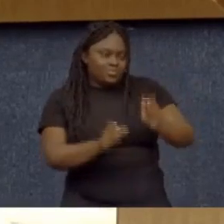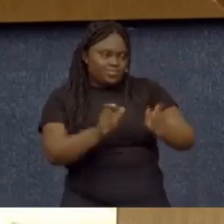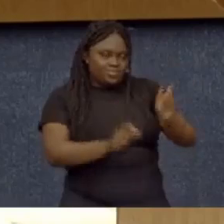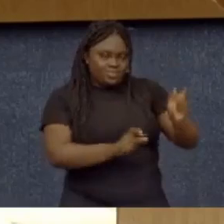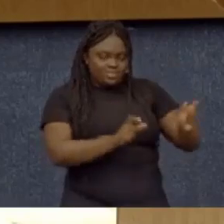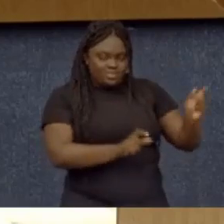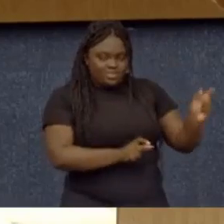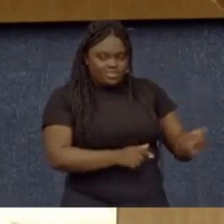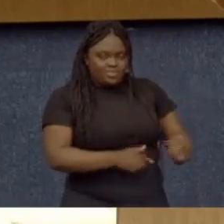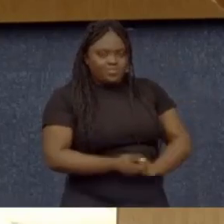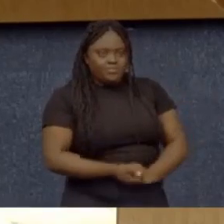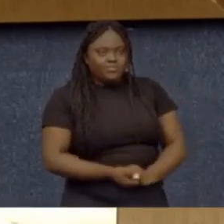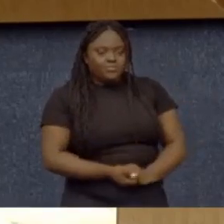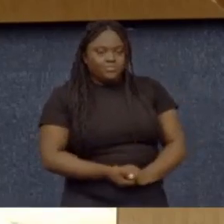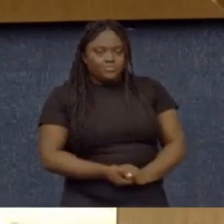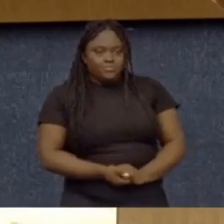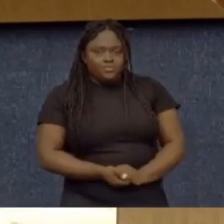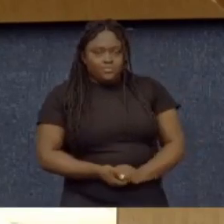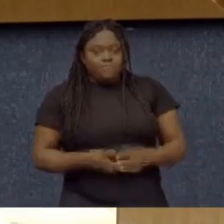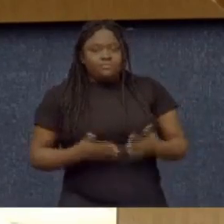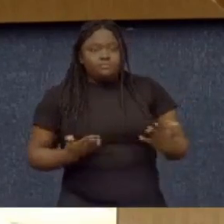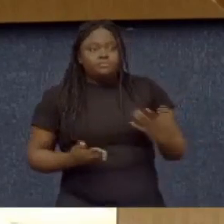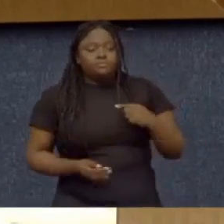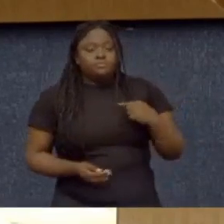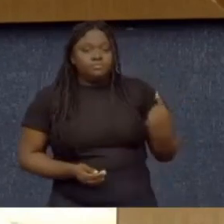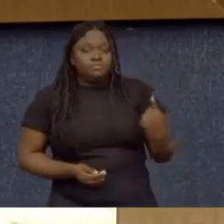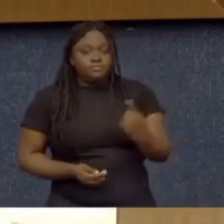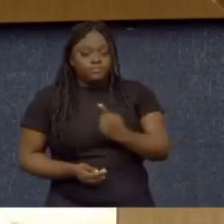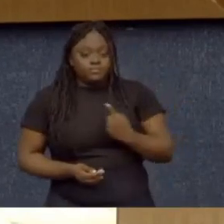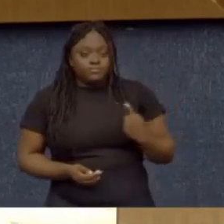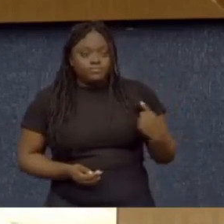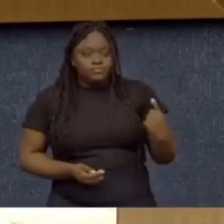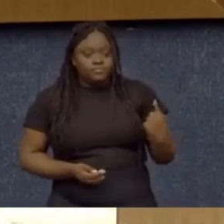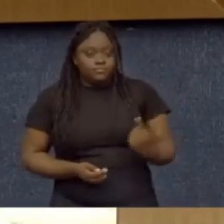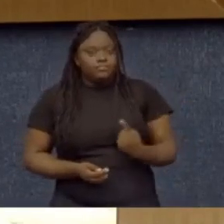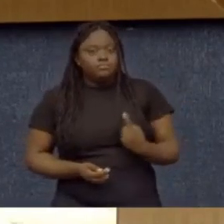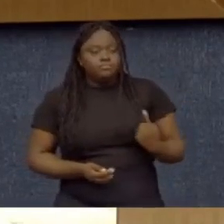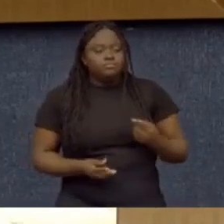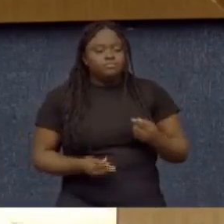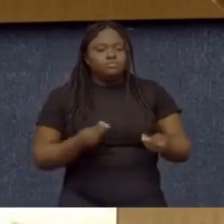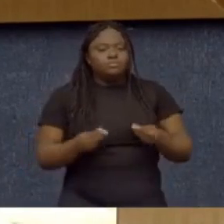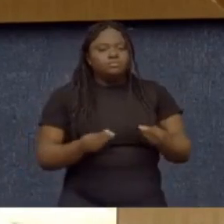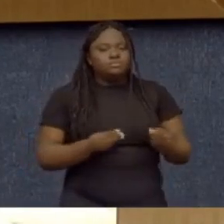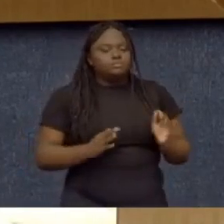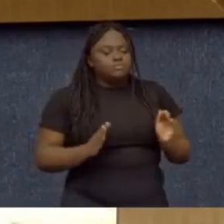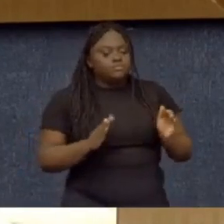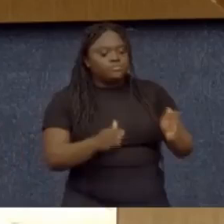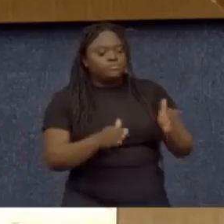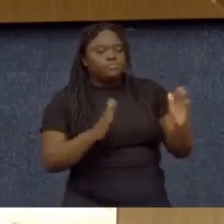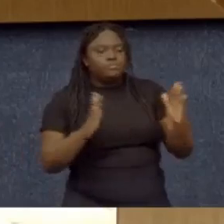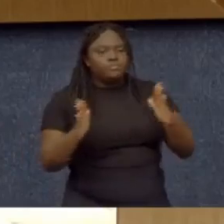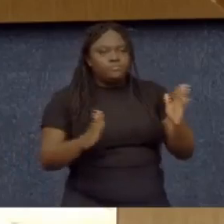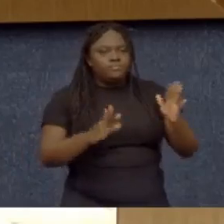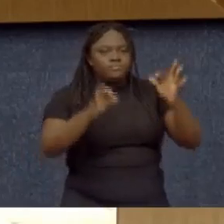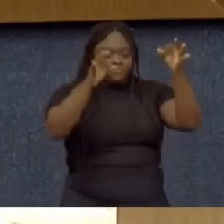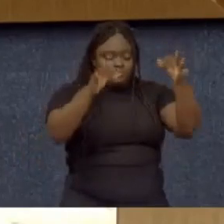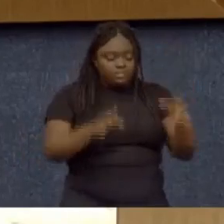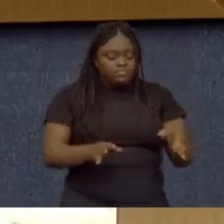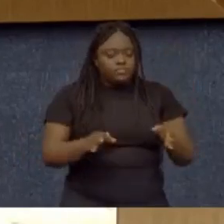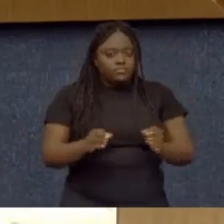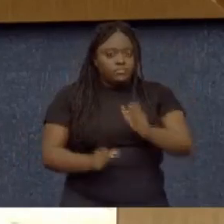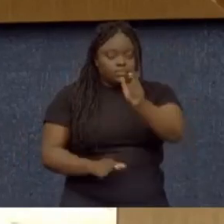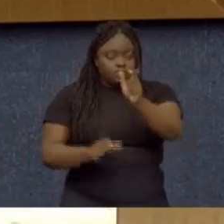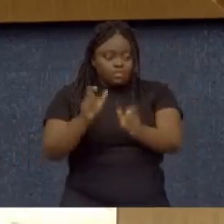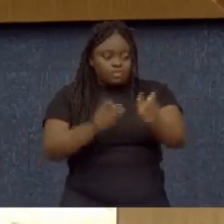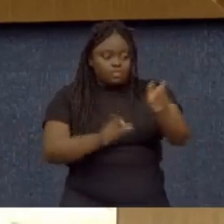Então, assim, para nós foi algo assim, que chegou no momento certo, em que as pessoas